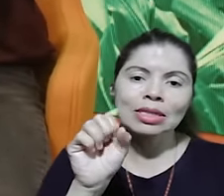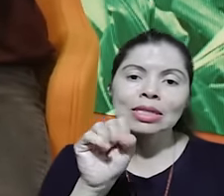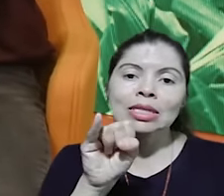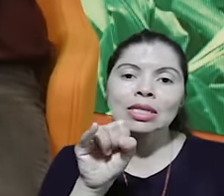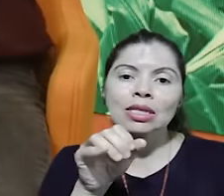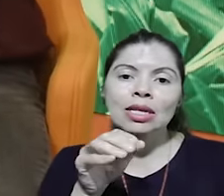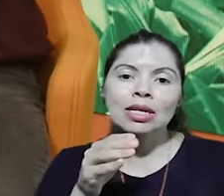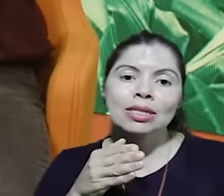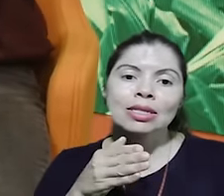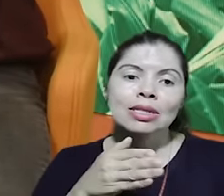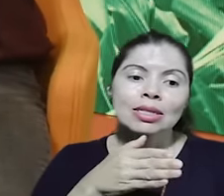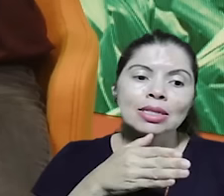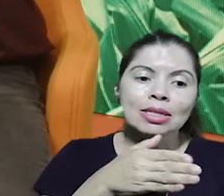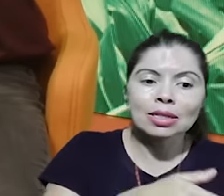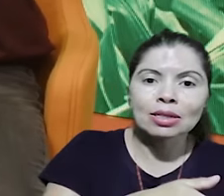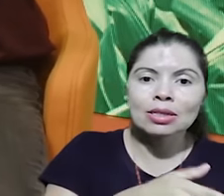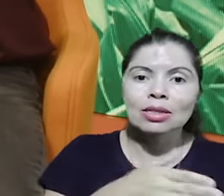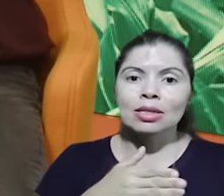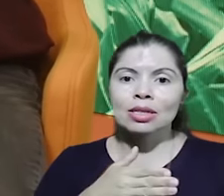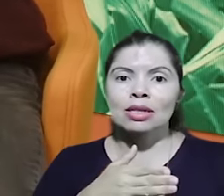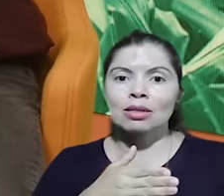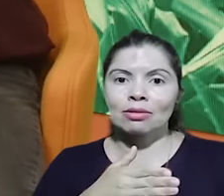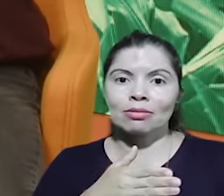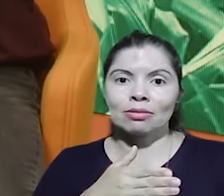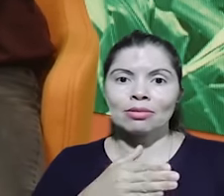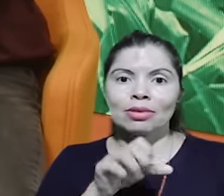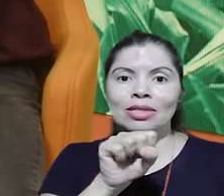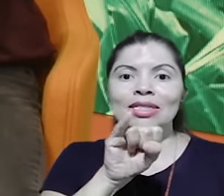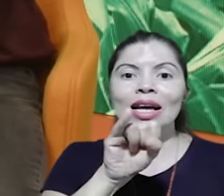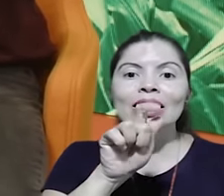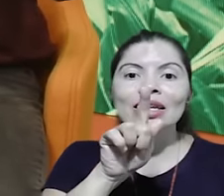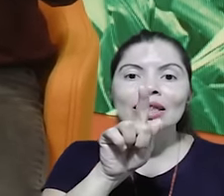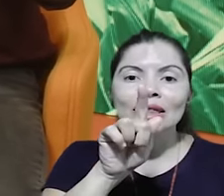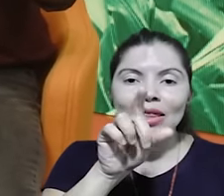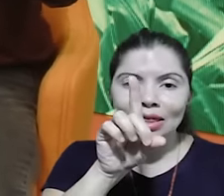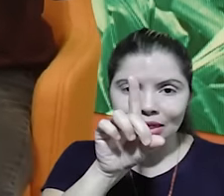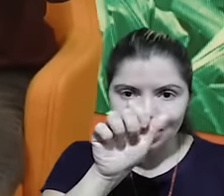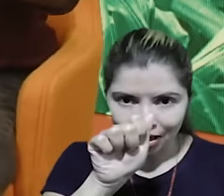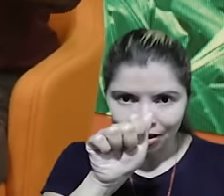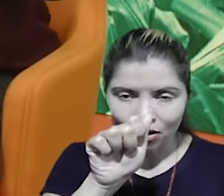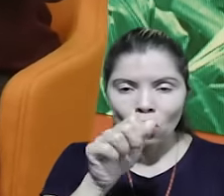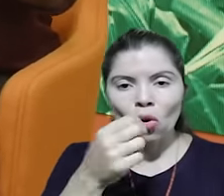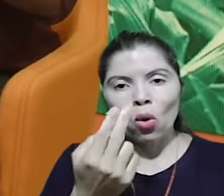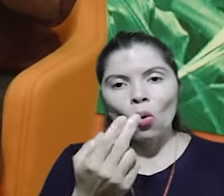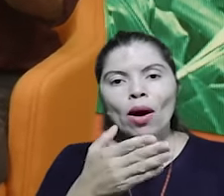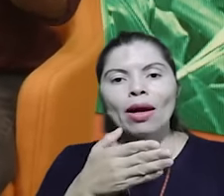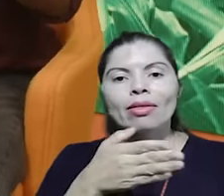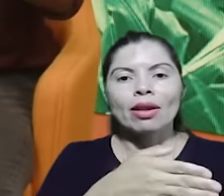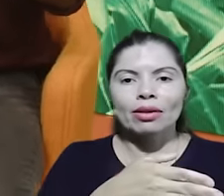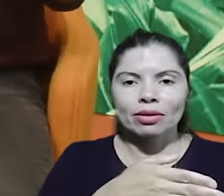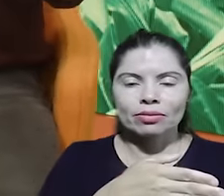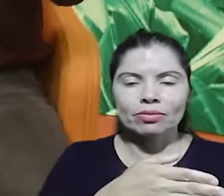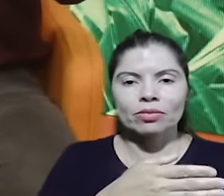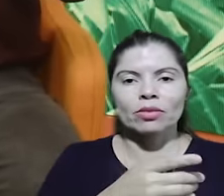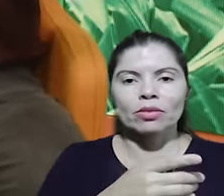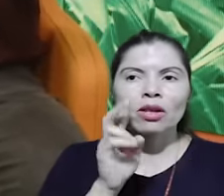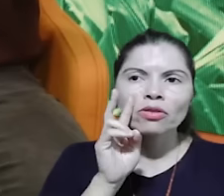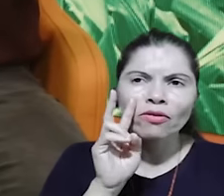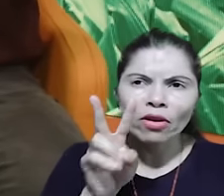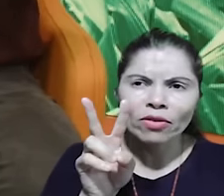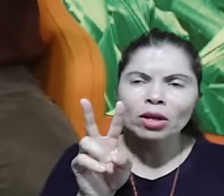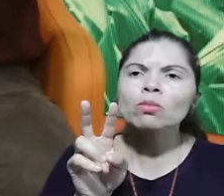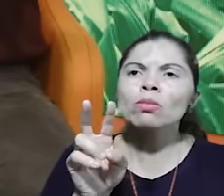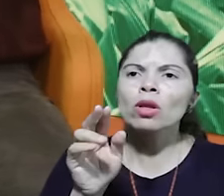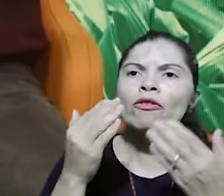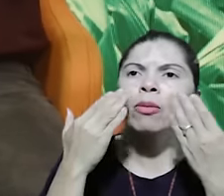né Então a partir daquele item ele vai selecionar entrada vai apontar os envolvidos na operação e